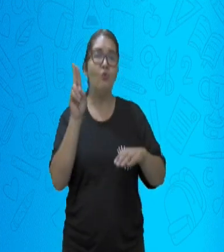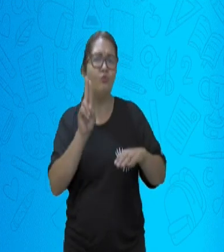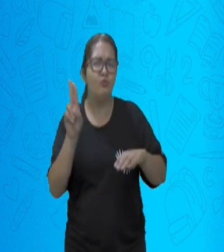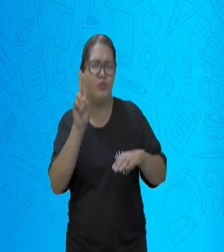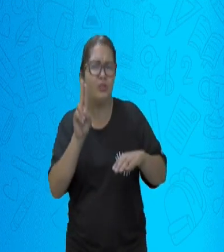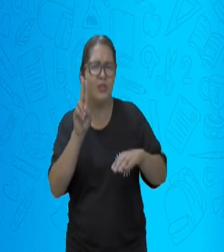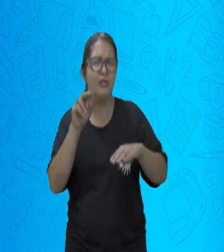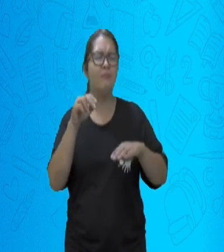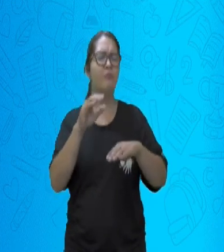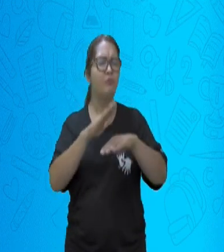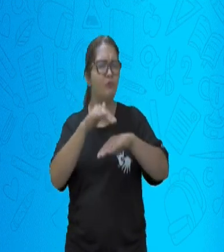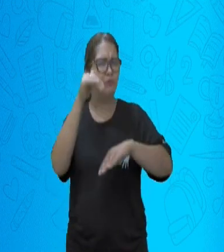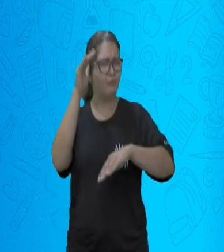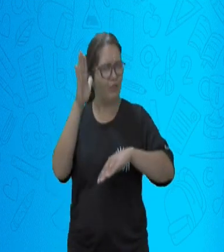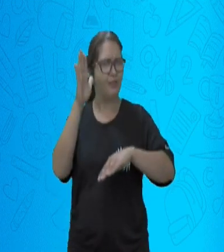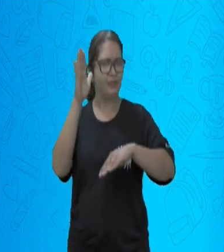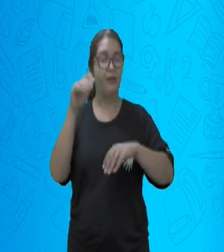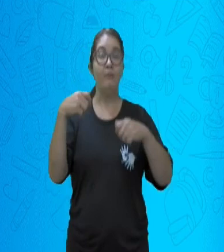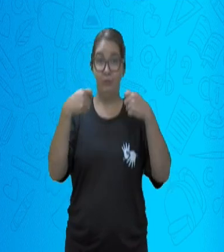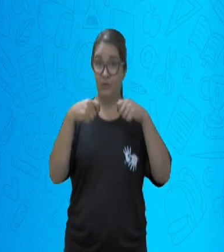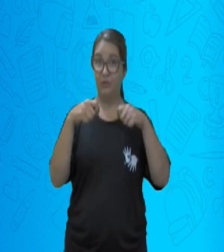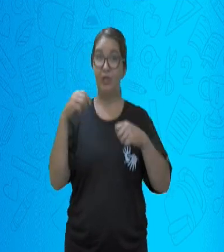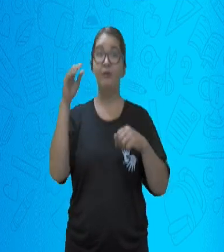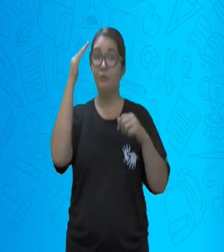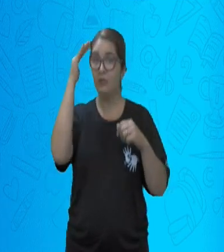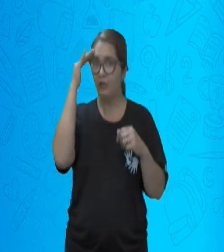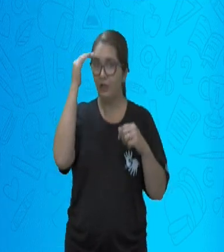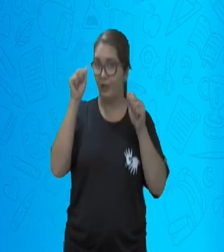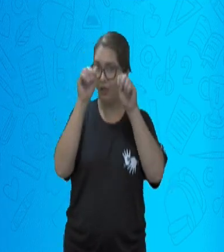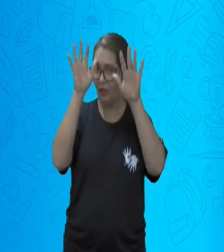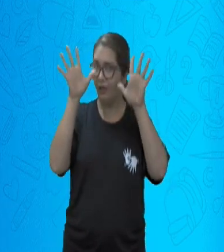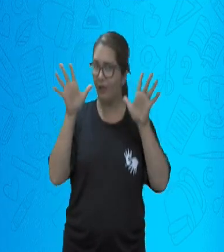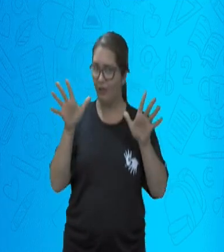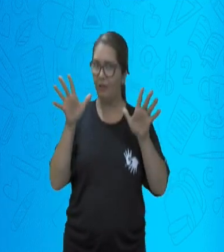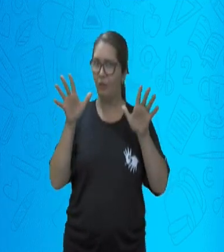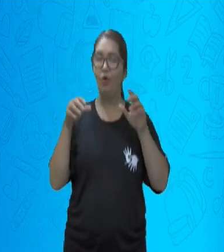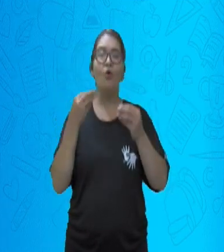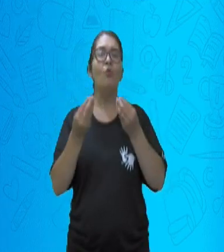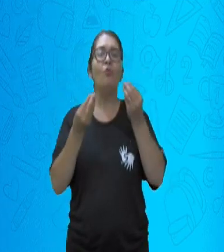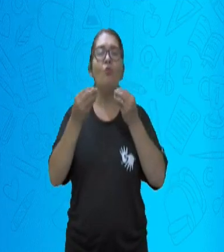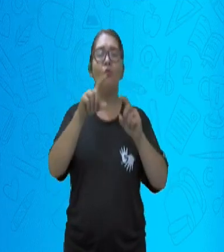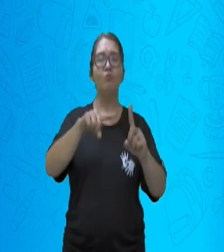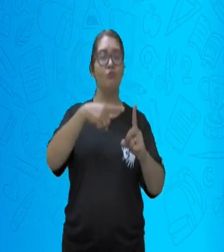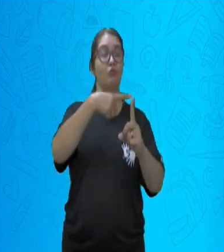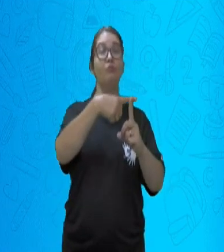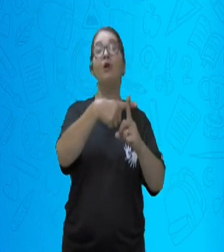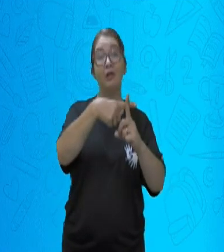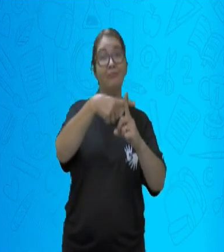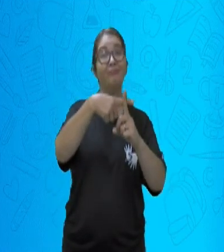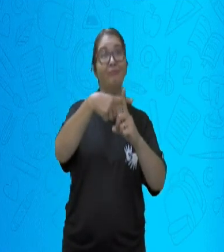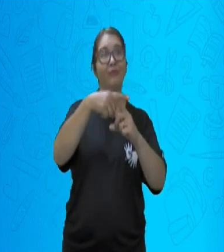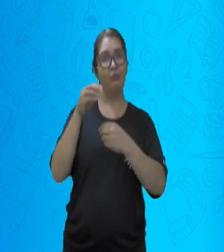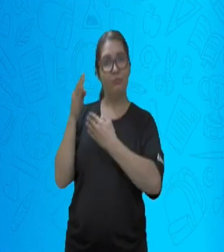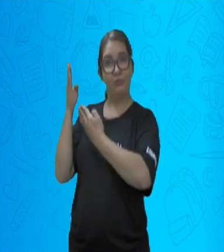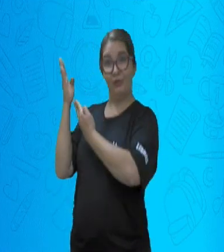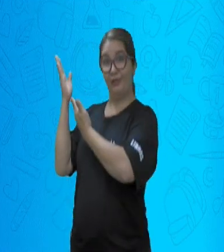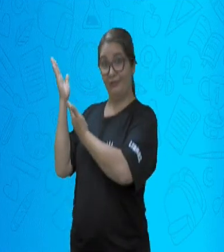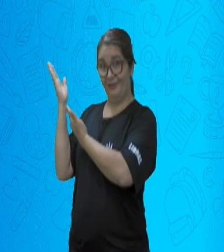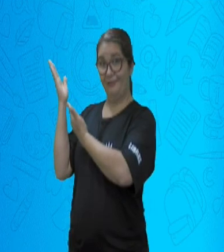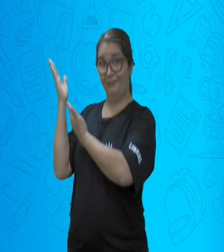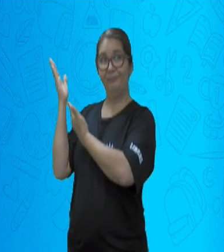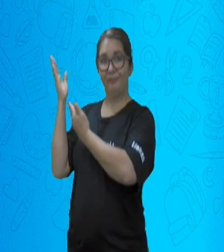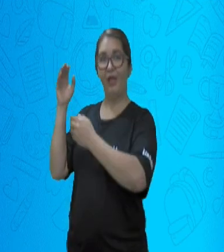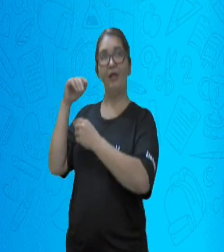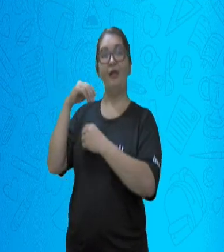isso e vimos a necessidade de saber bem a soma. E o símbolo que utilizamos para representar a soma é